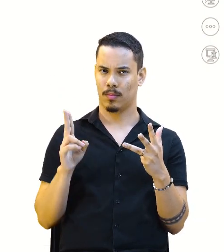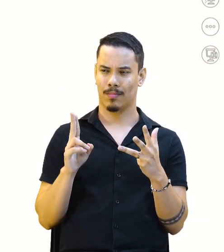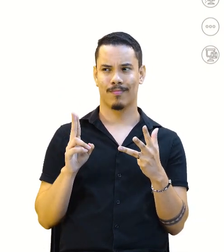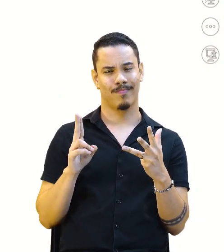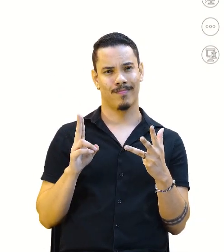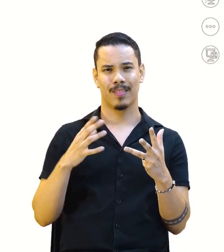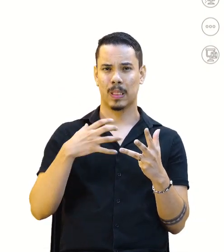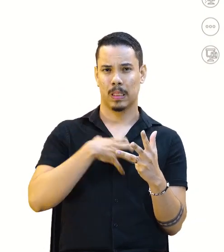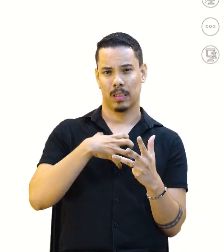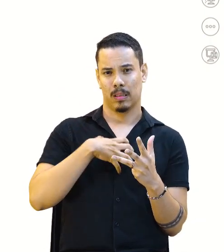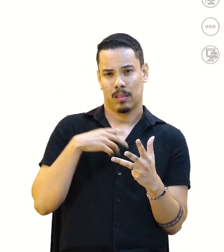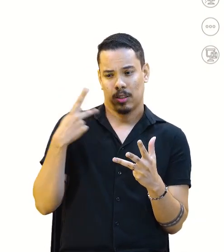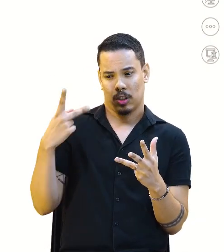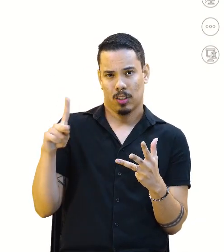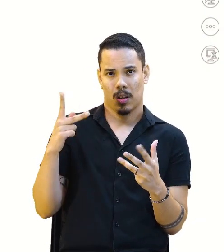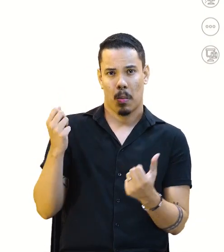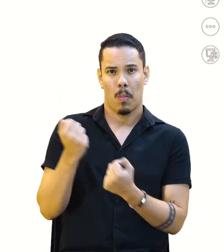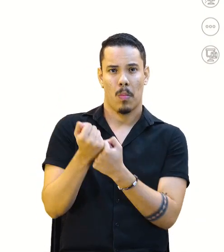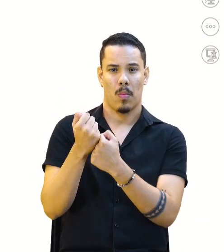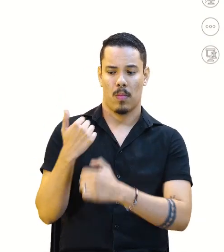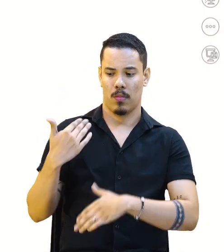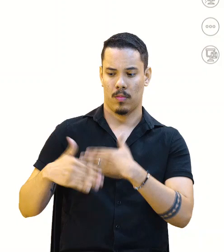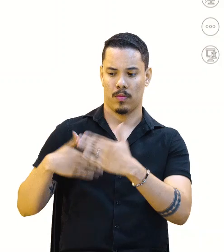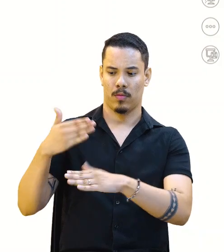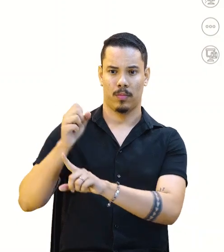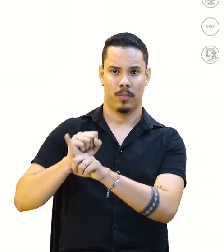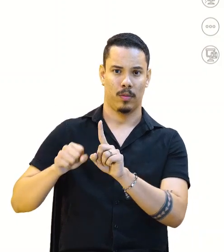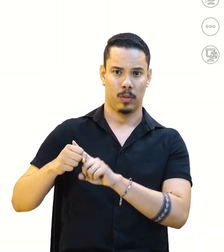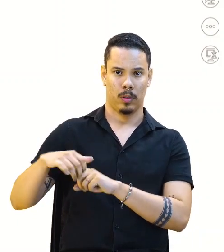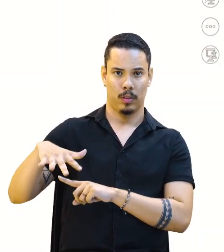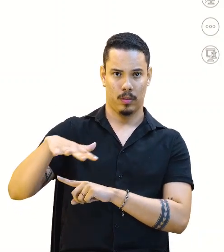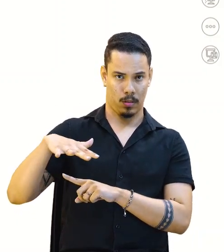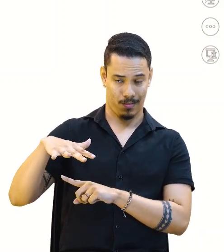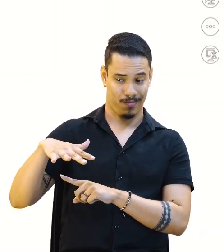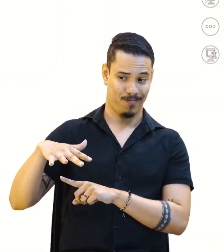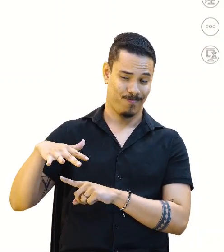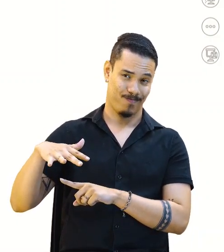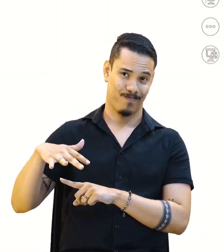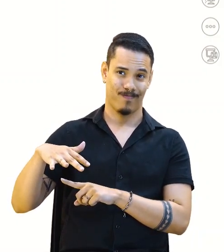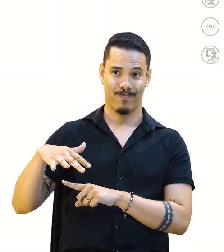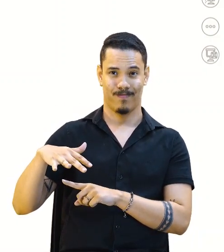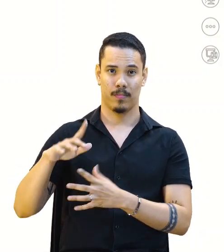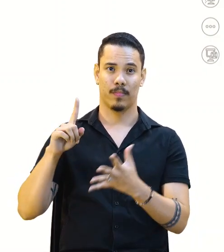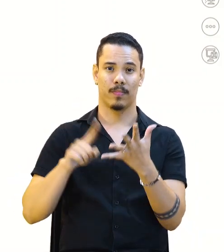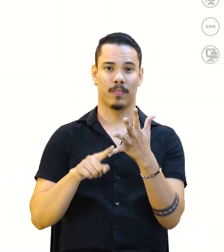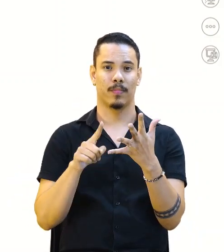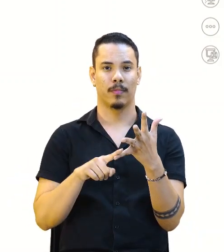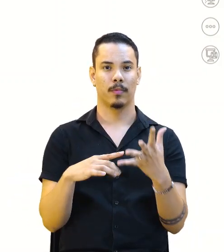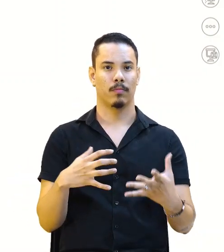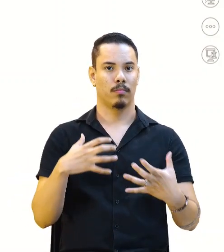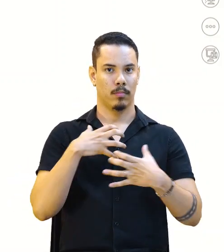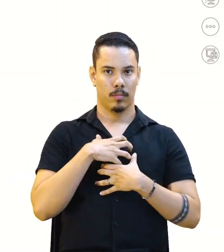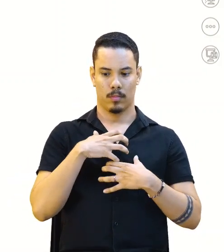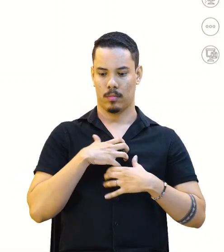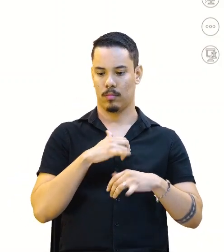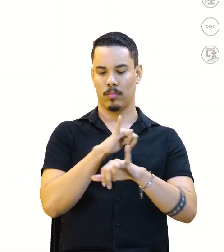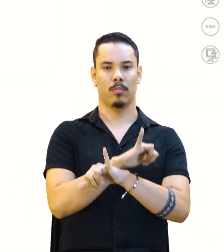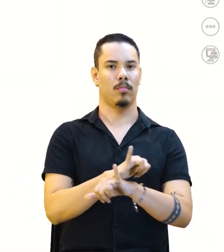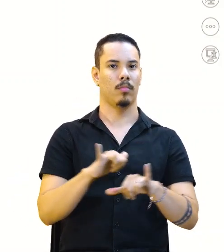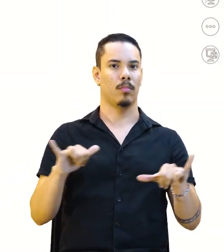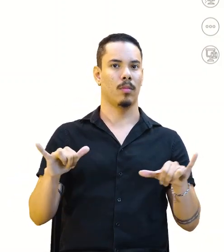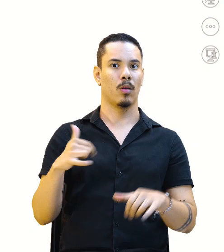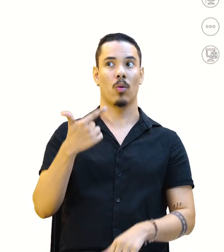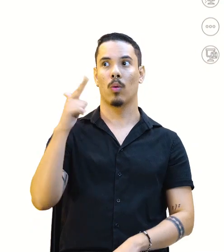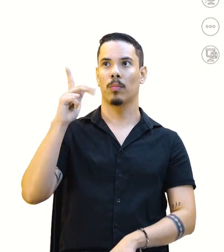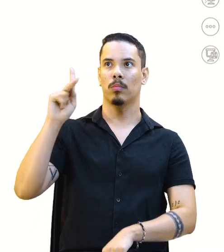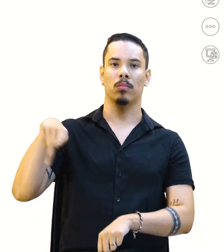seria maneira de apoiar o desenvolvimento da sociedade? Será? Ou a E, forma de dizer que estrangeiros